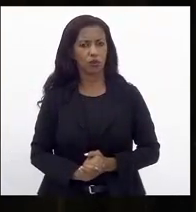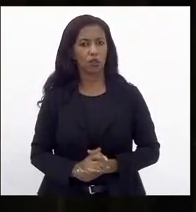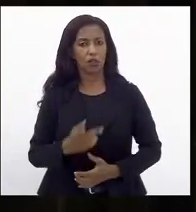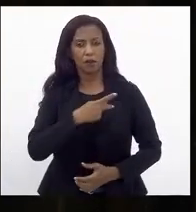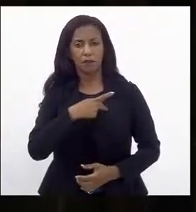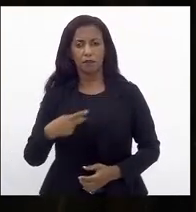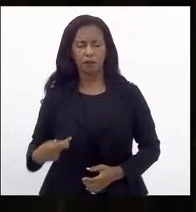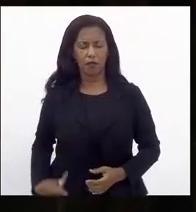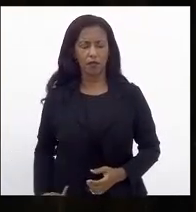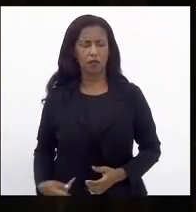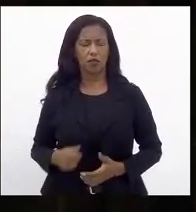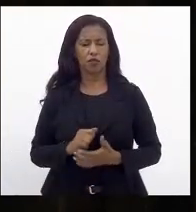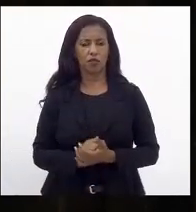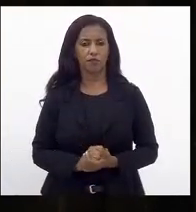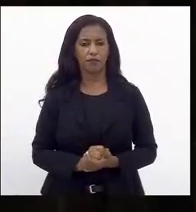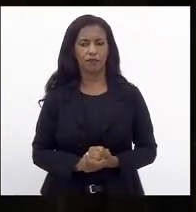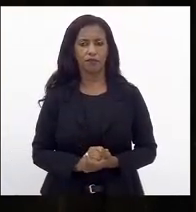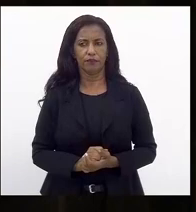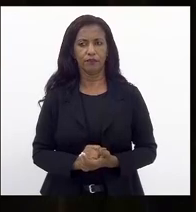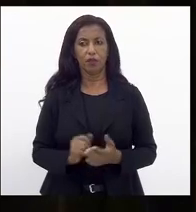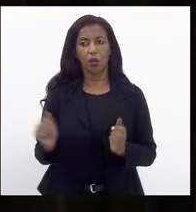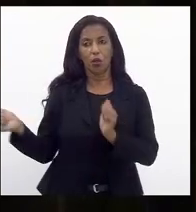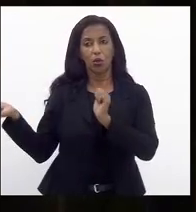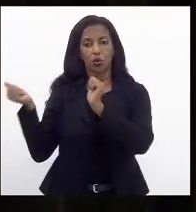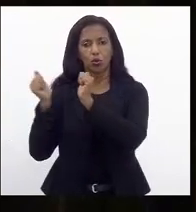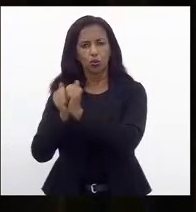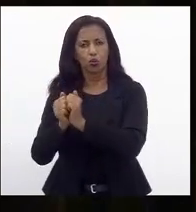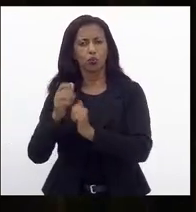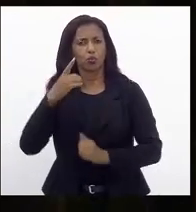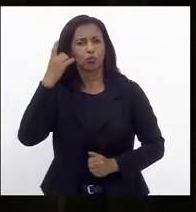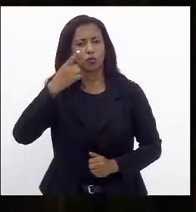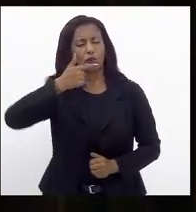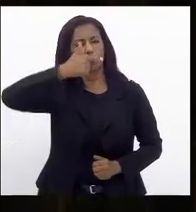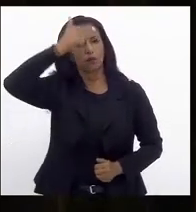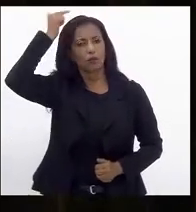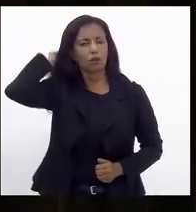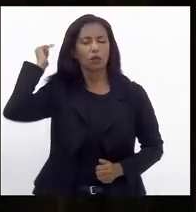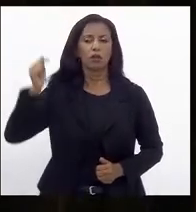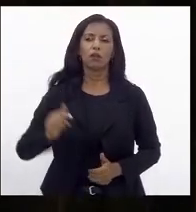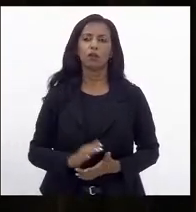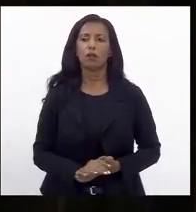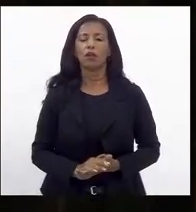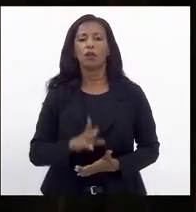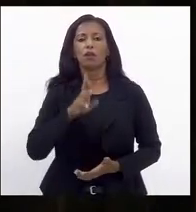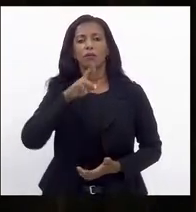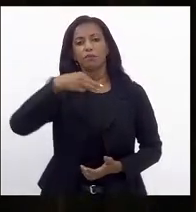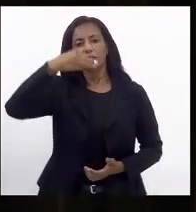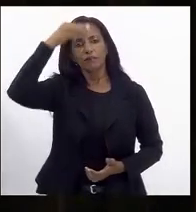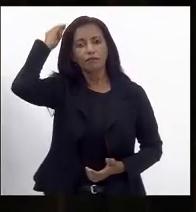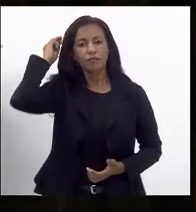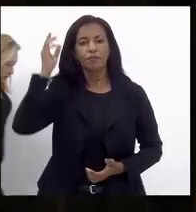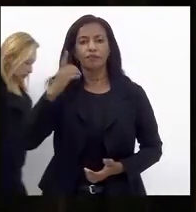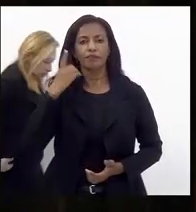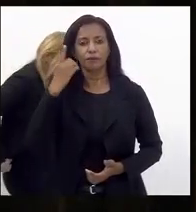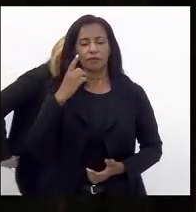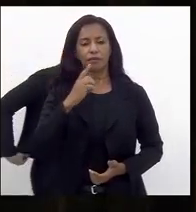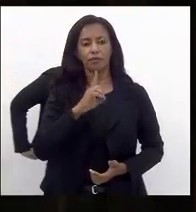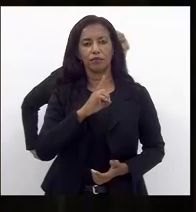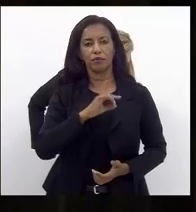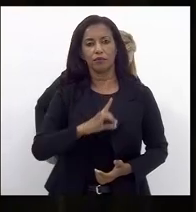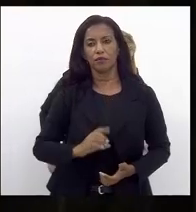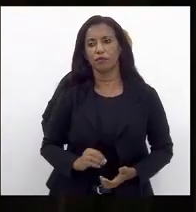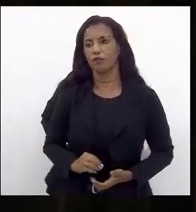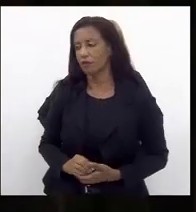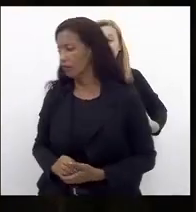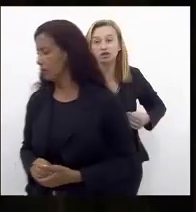Preside a maioria delas o Olá Google Deputado Luiz Paulo o deputado Márcio Pacheco Deputado Marcelo